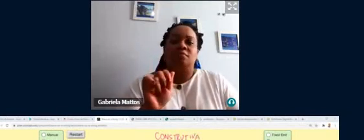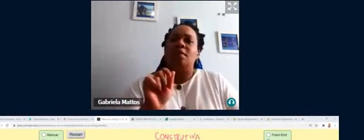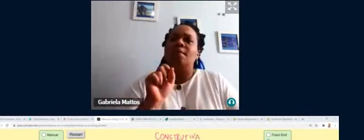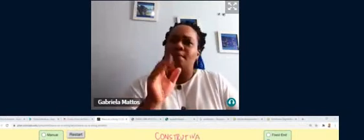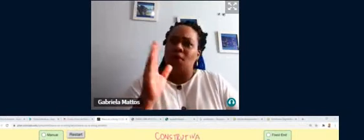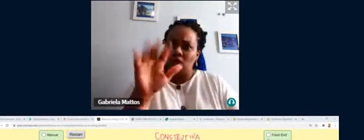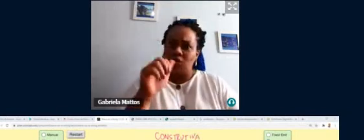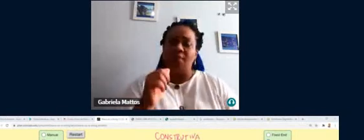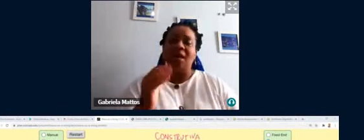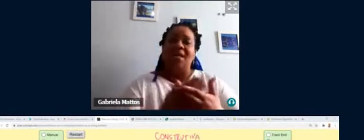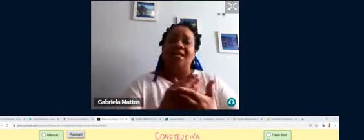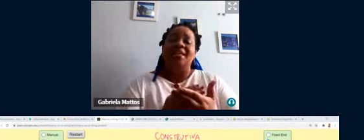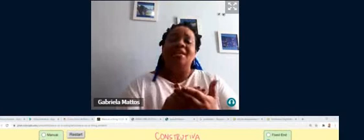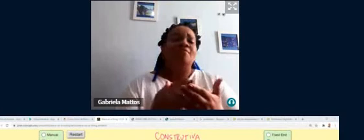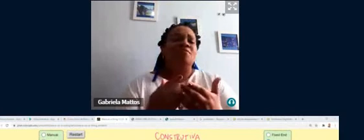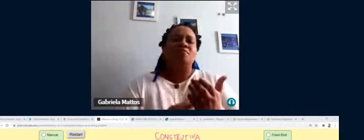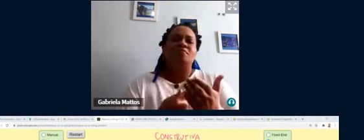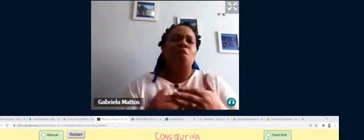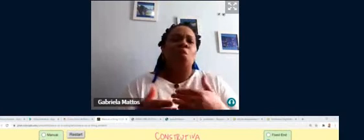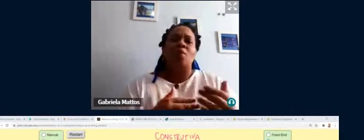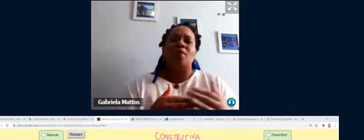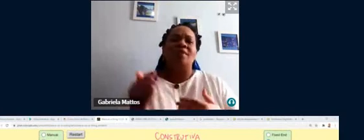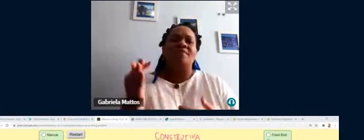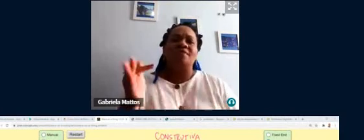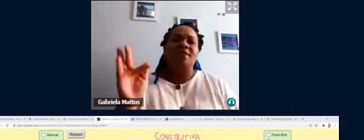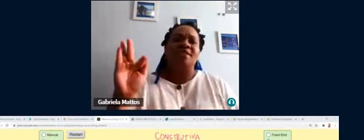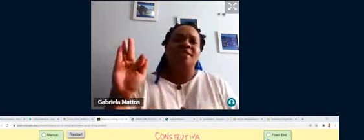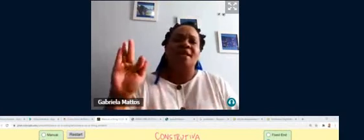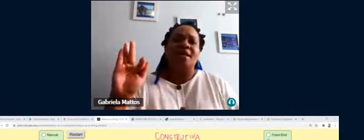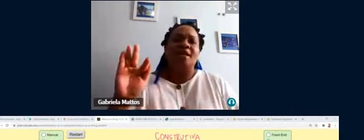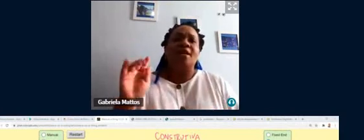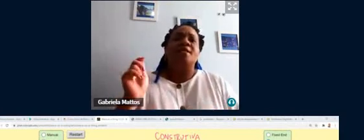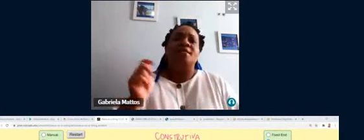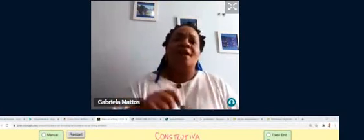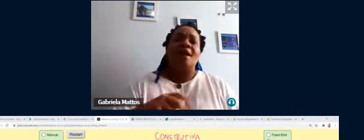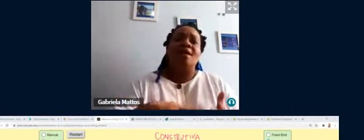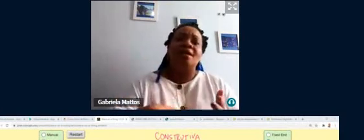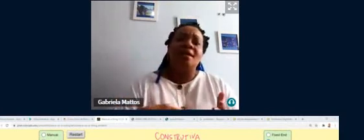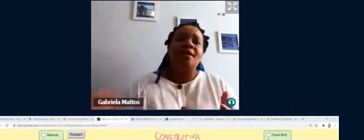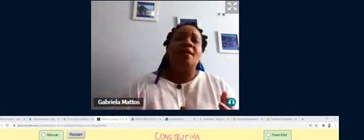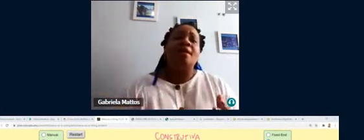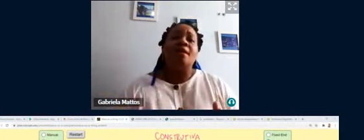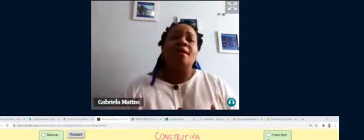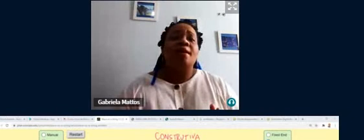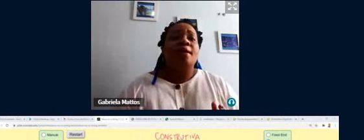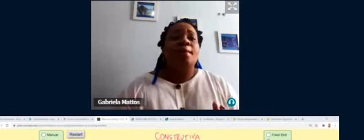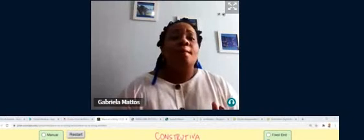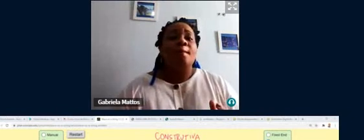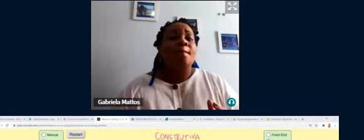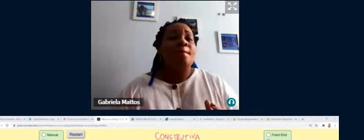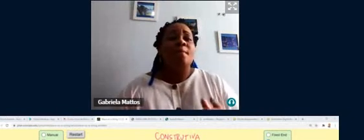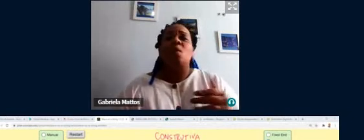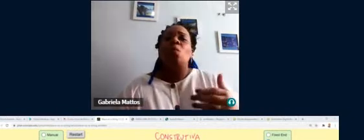física para construtiva, para ler isso, quase todos os alunos, quase